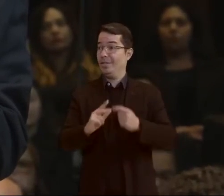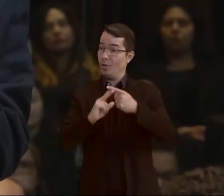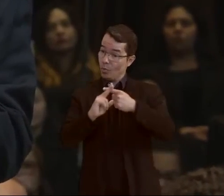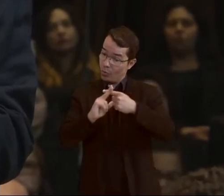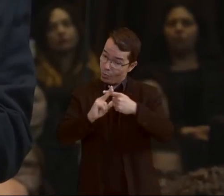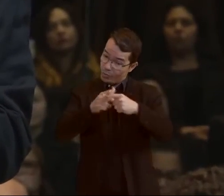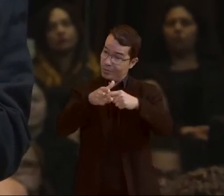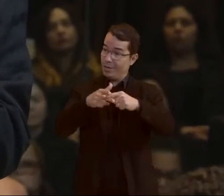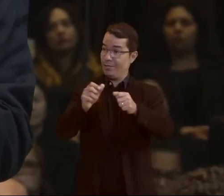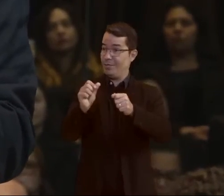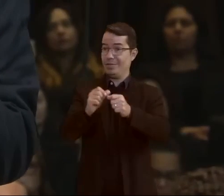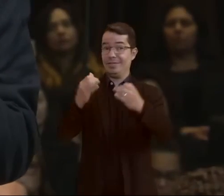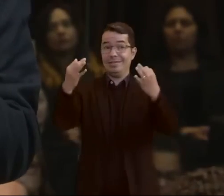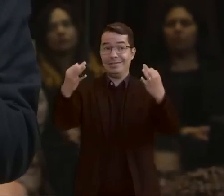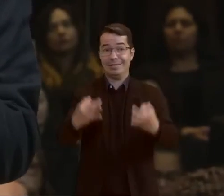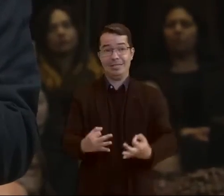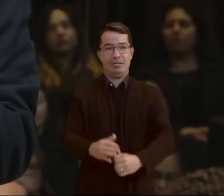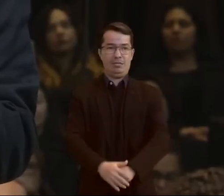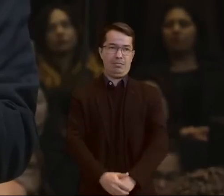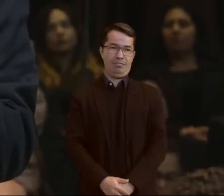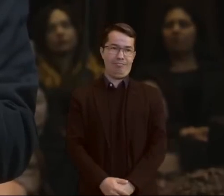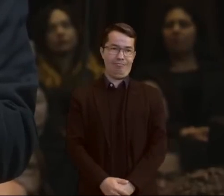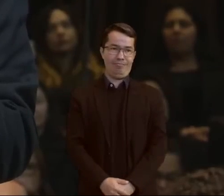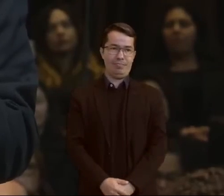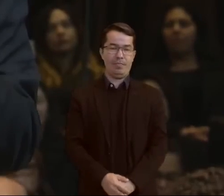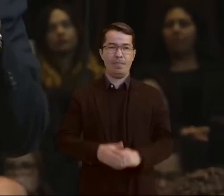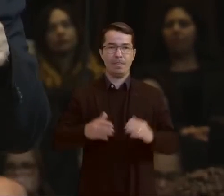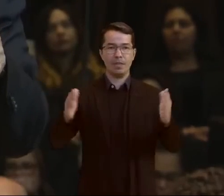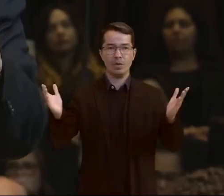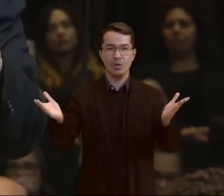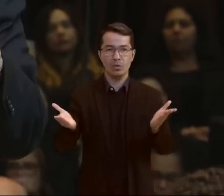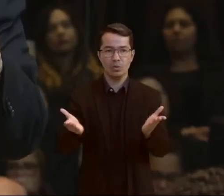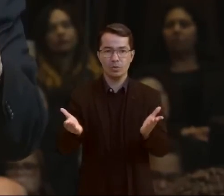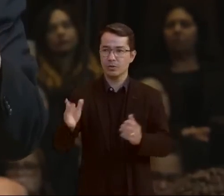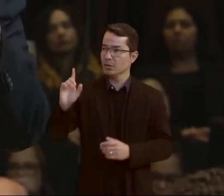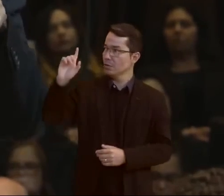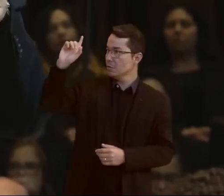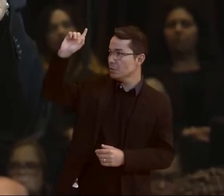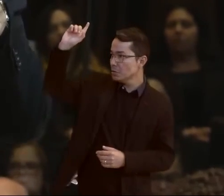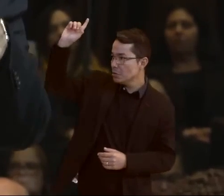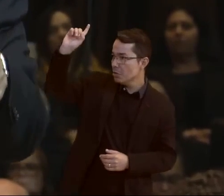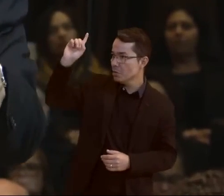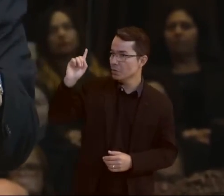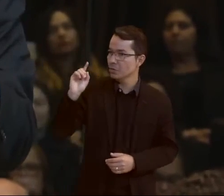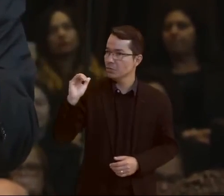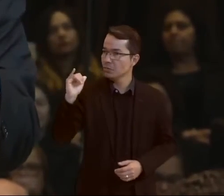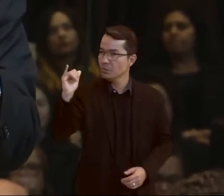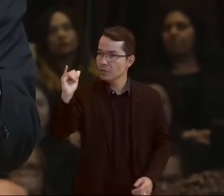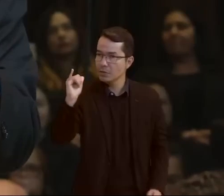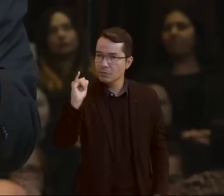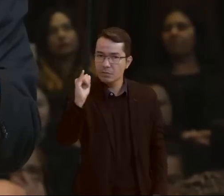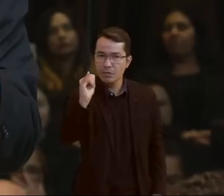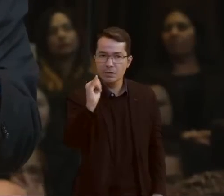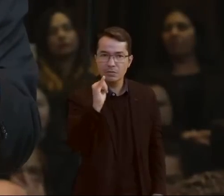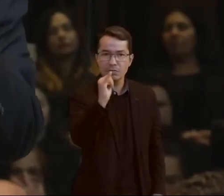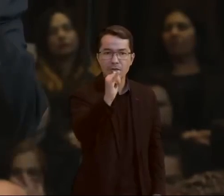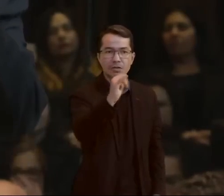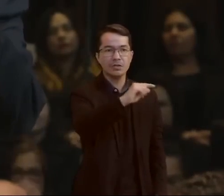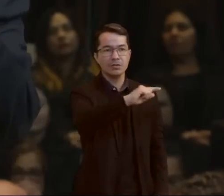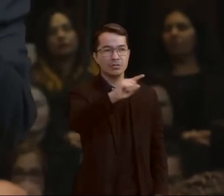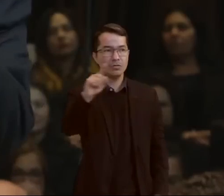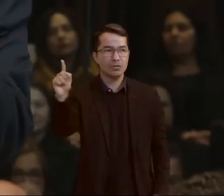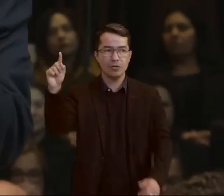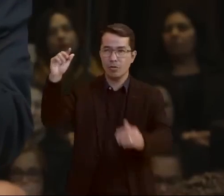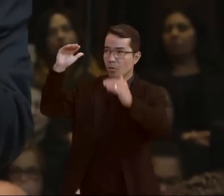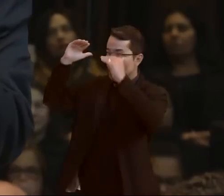Você precisa ser maduro. E o Senhor está falando, dá o passo de fé, vai fazer o que eu estou mandando. E se